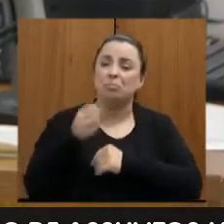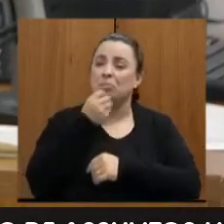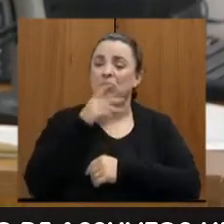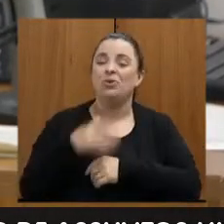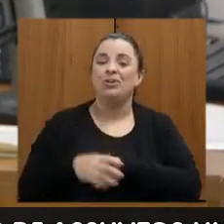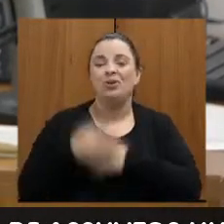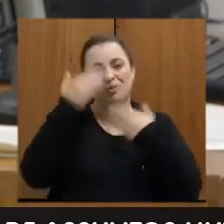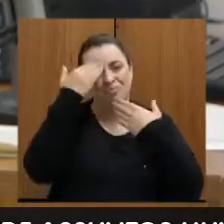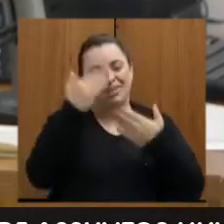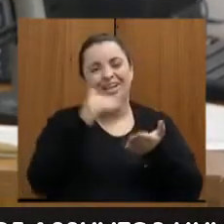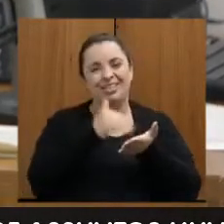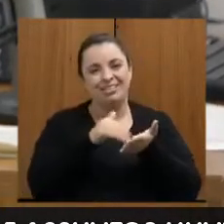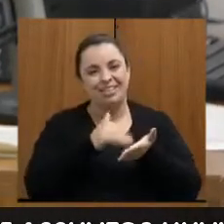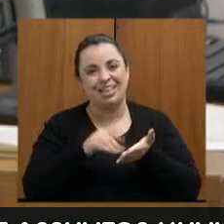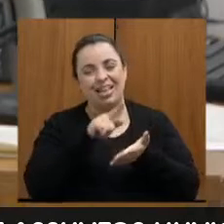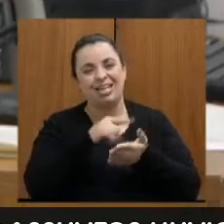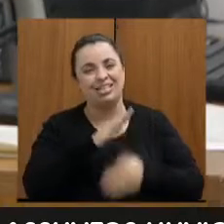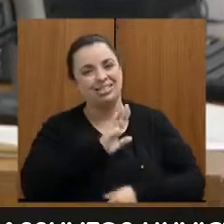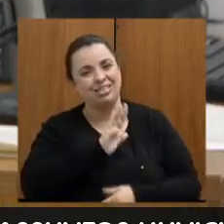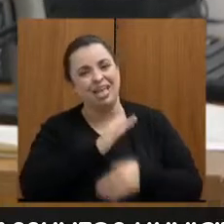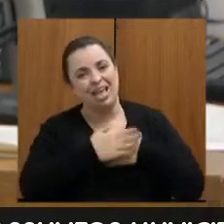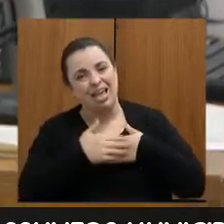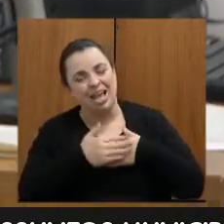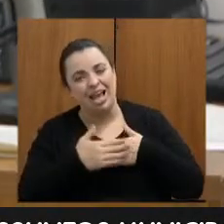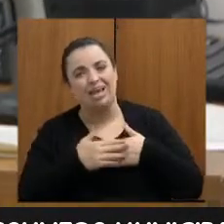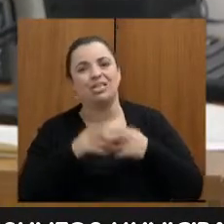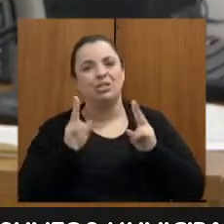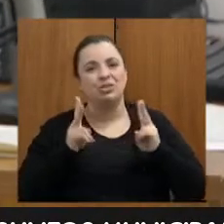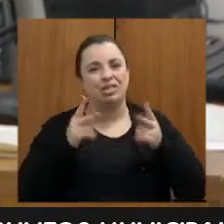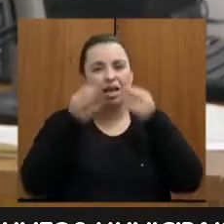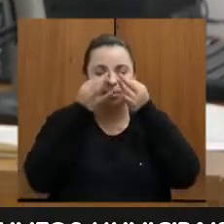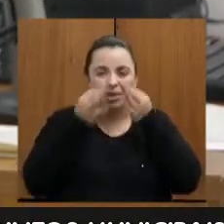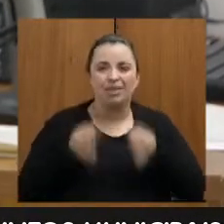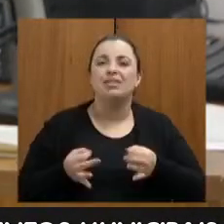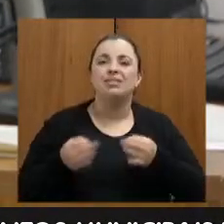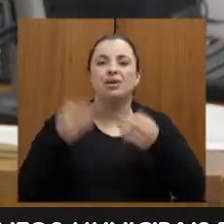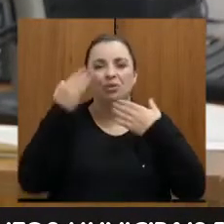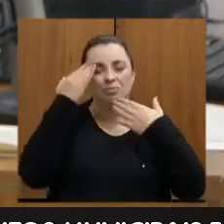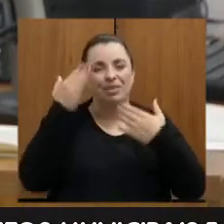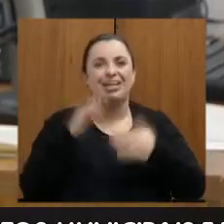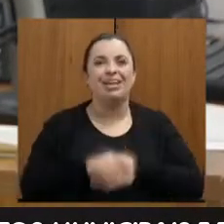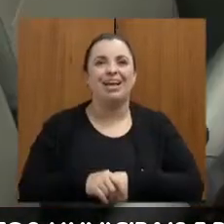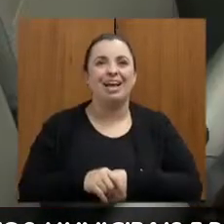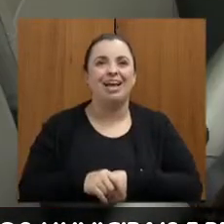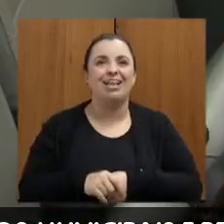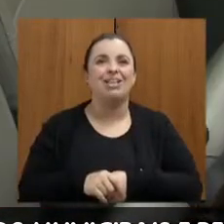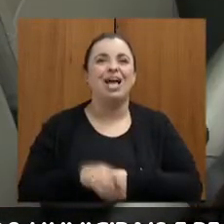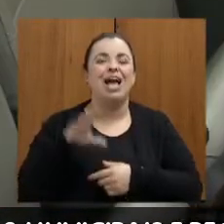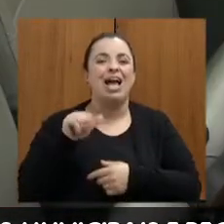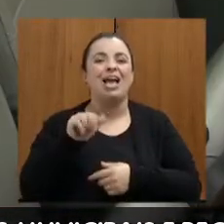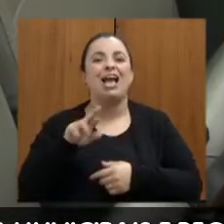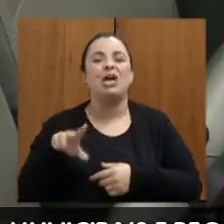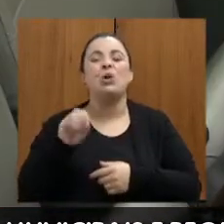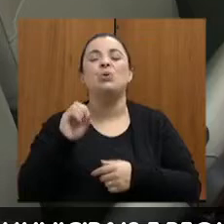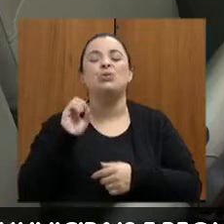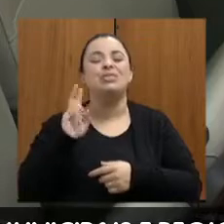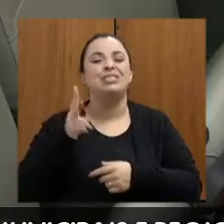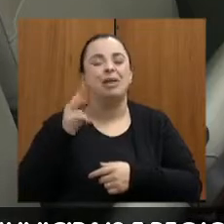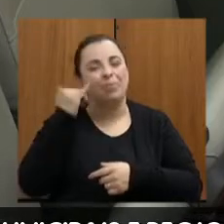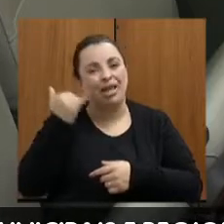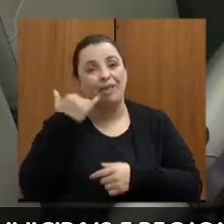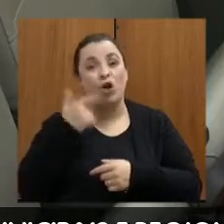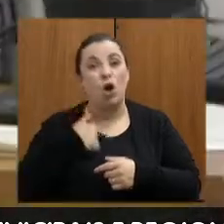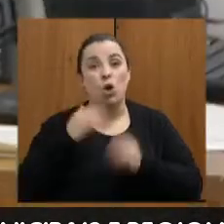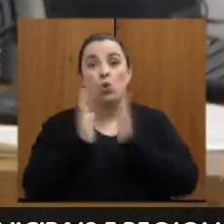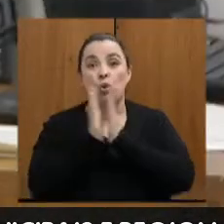por esse carinho pela sua atenção de sempre Carol sabe lá último nem ligava falando estava em oração lá pelo Senhor na Carol do